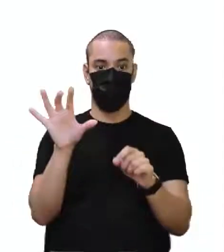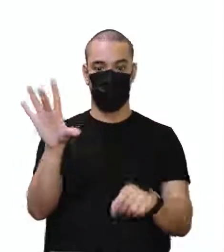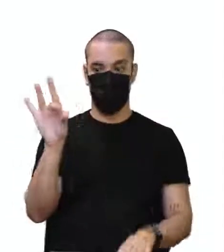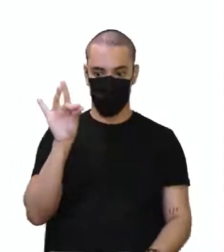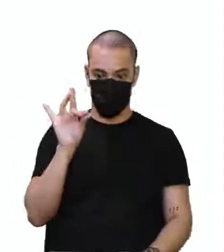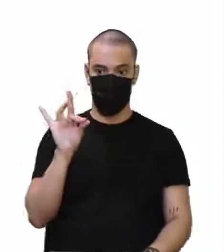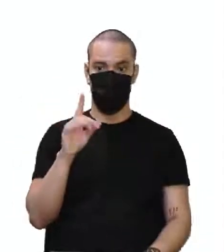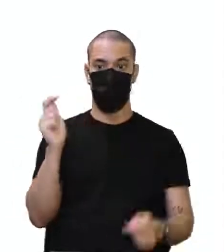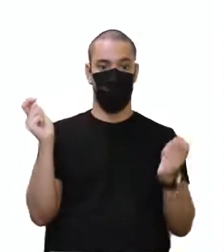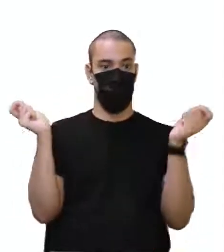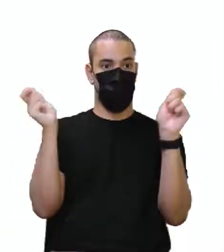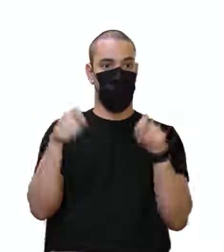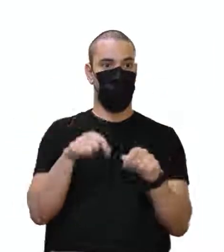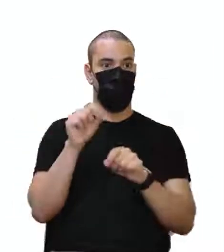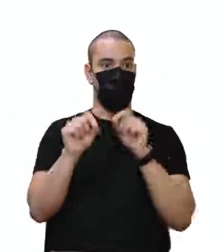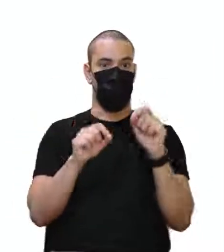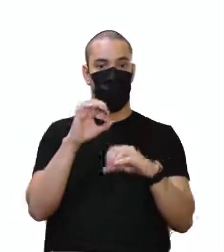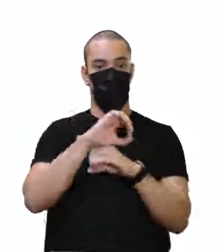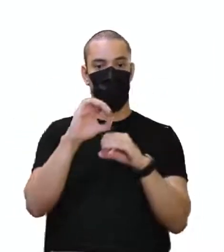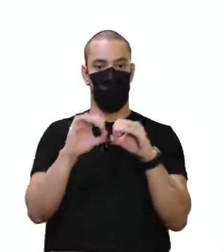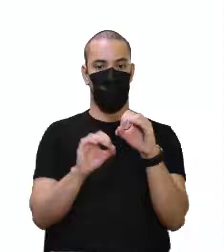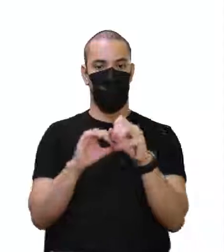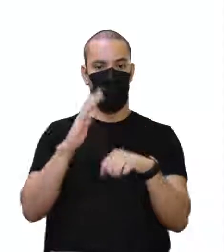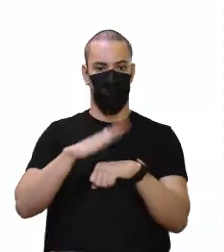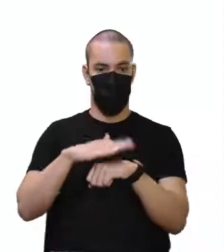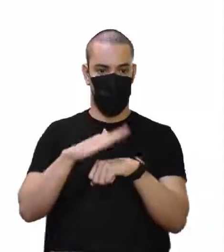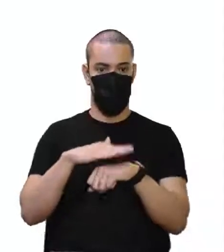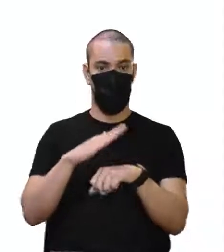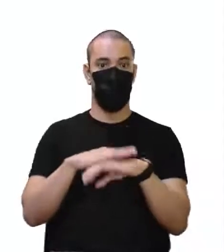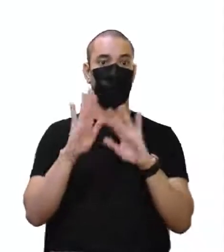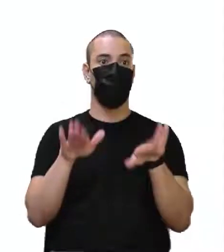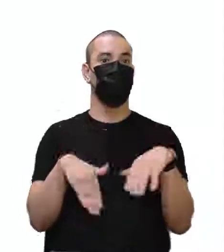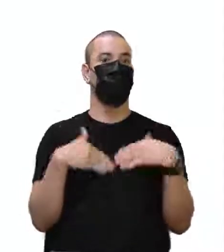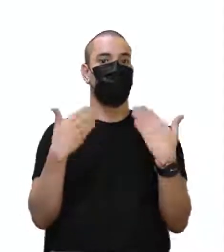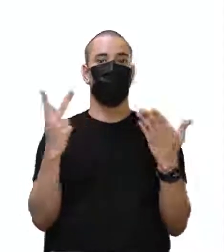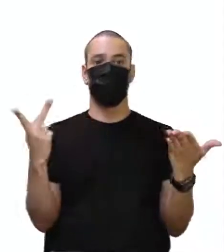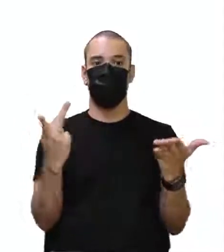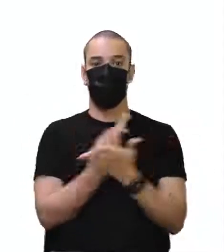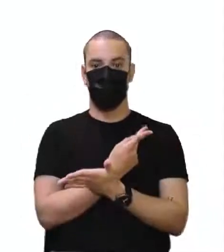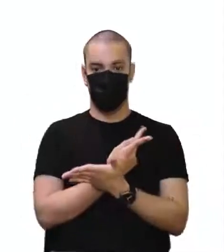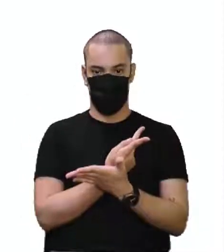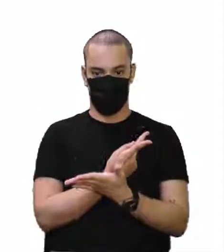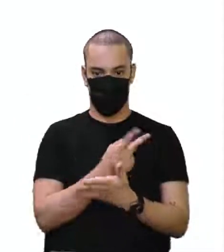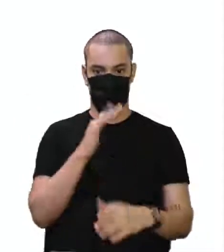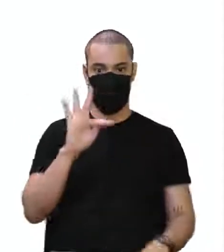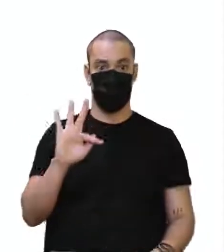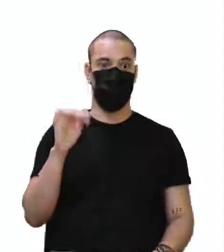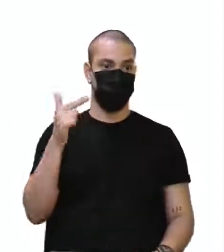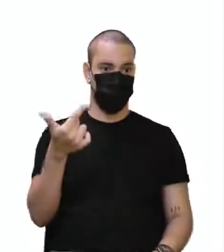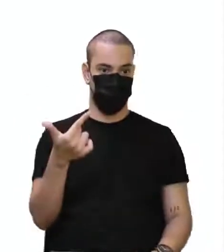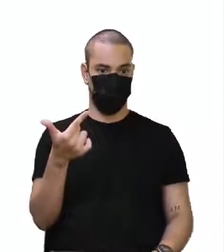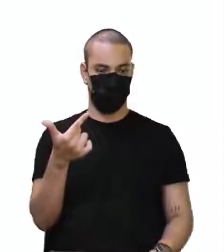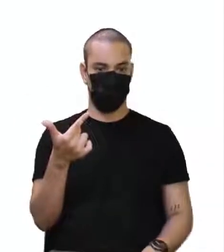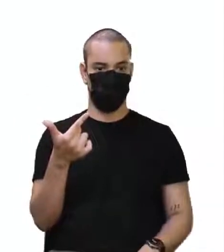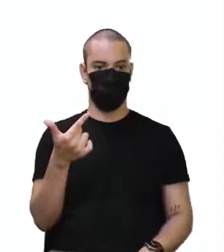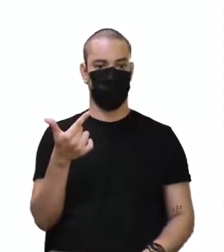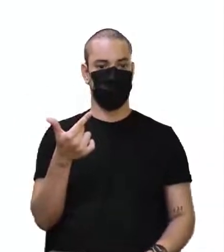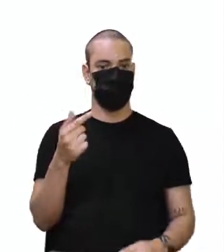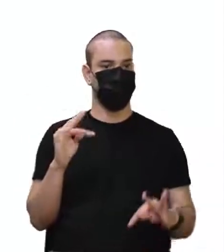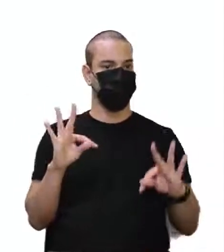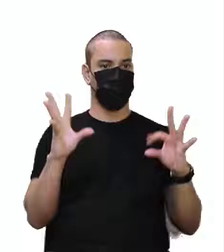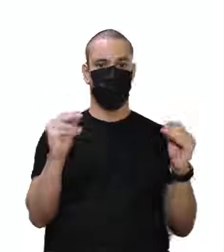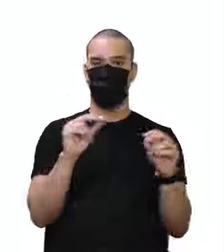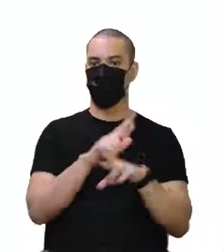representante, permitiu que ele se autofecundasse. Qual foi a proporção agora na geração F2?